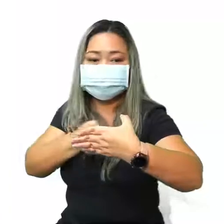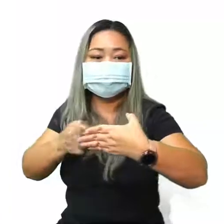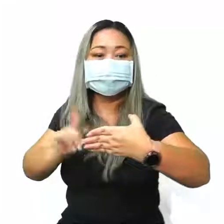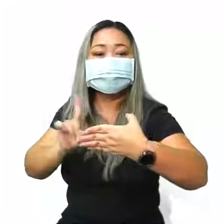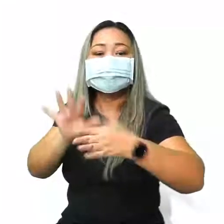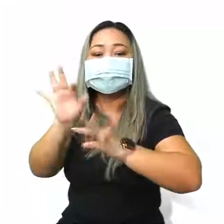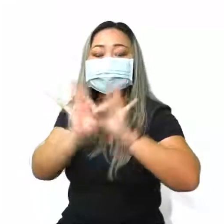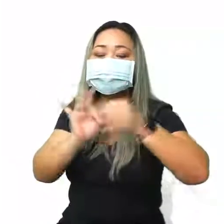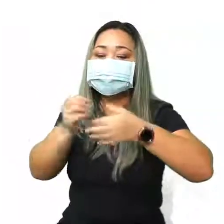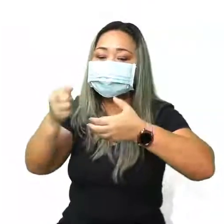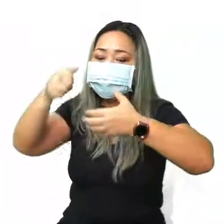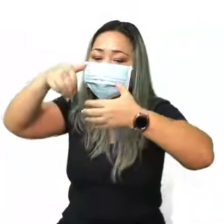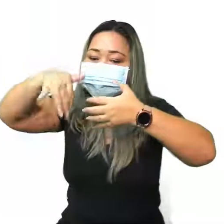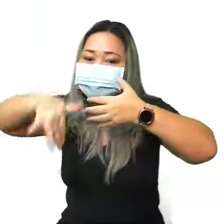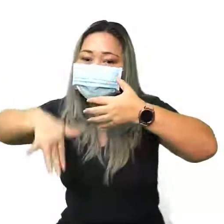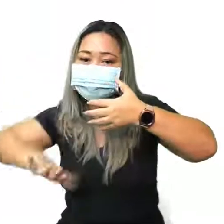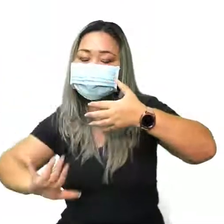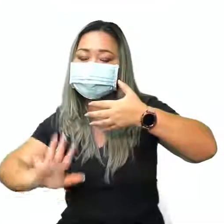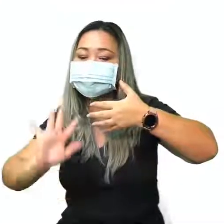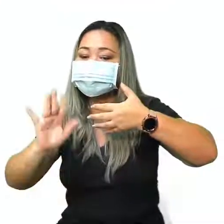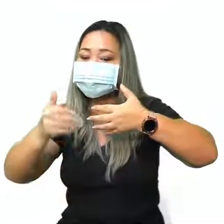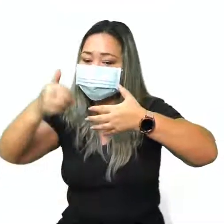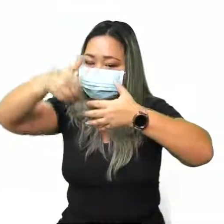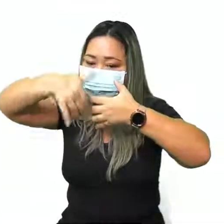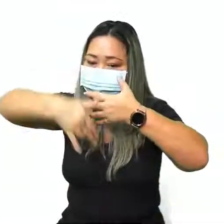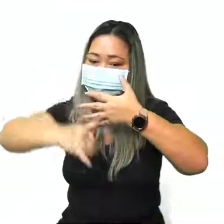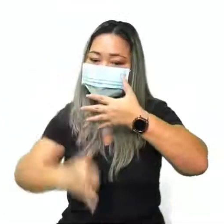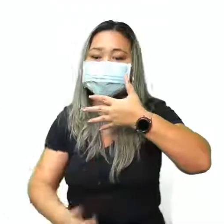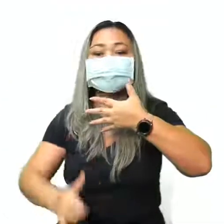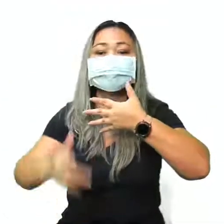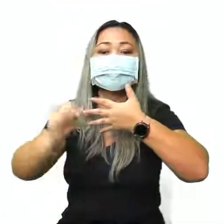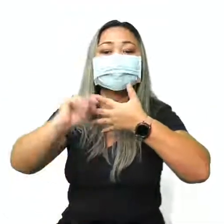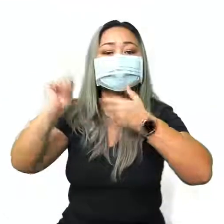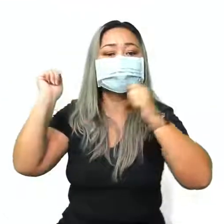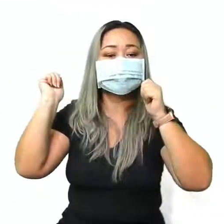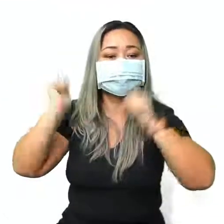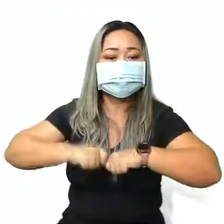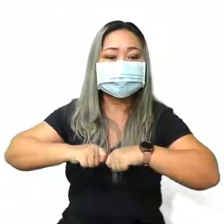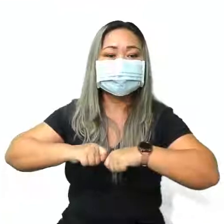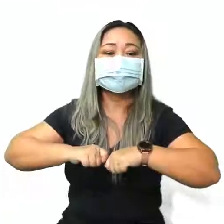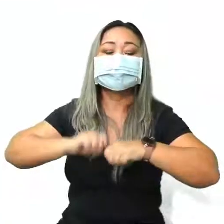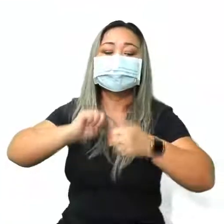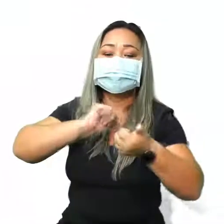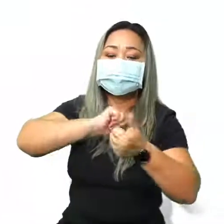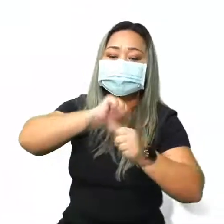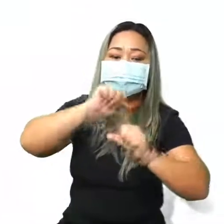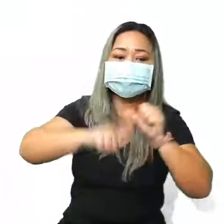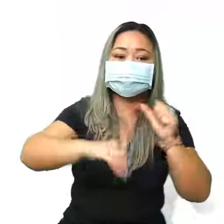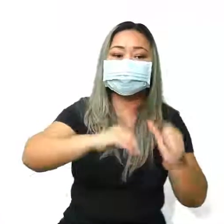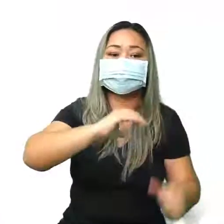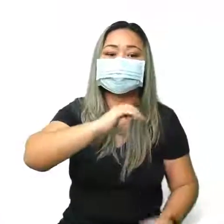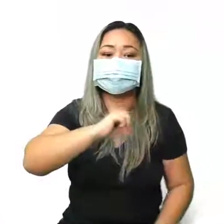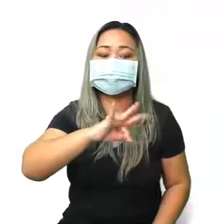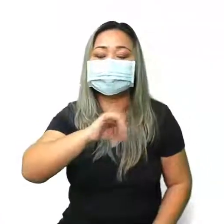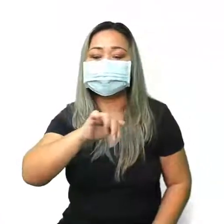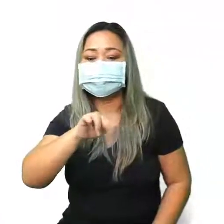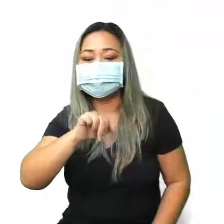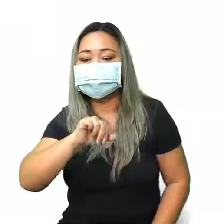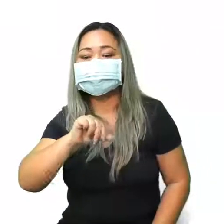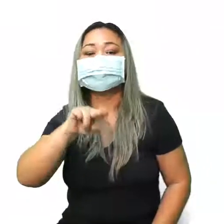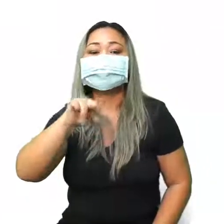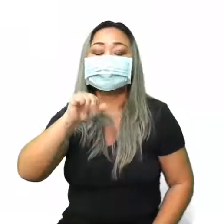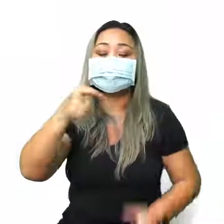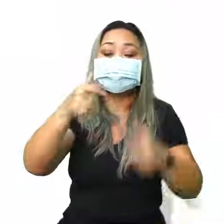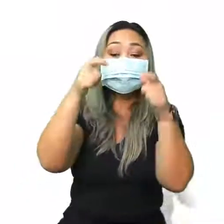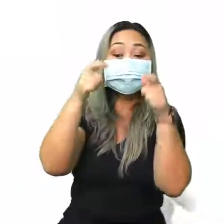A formação de um reservatório para esse fim, por sua vez, pode modificar a ictiofauna do local.